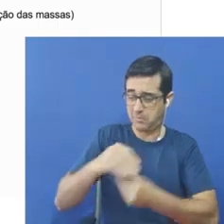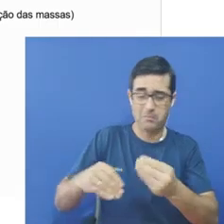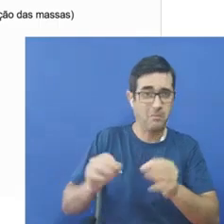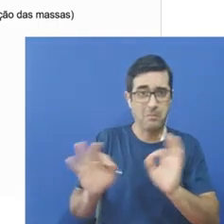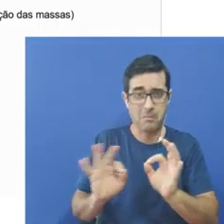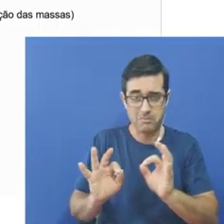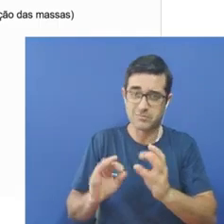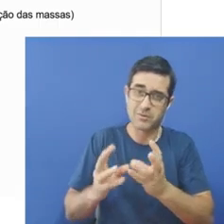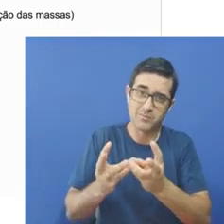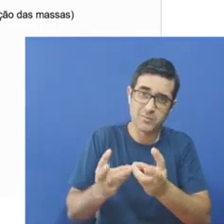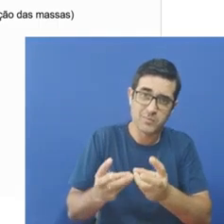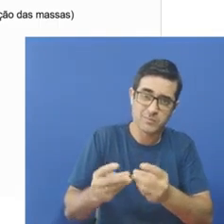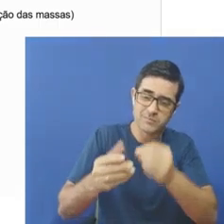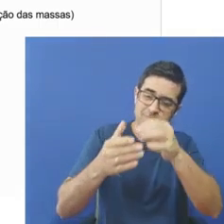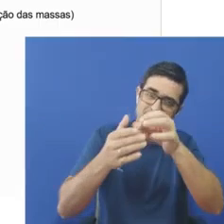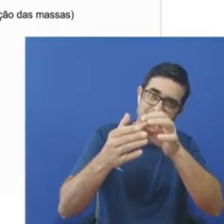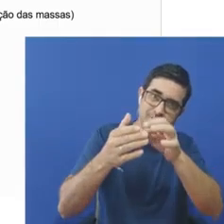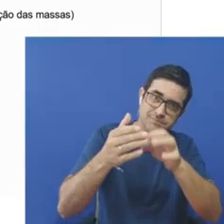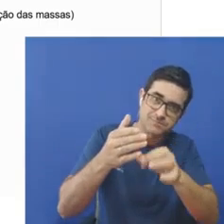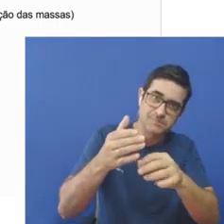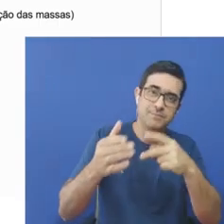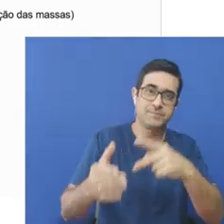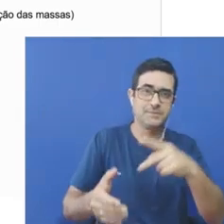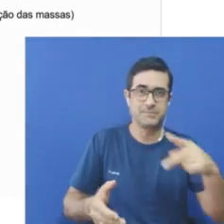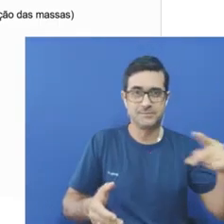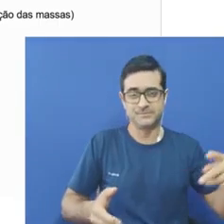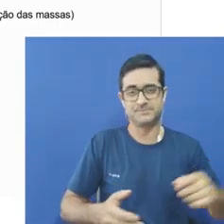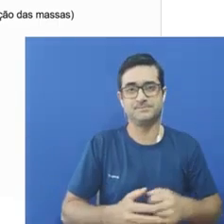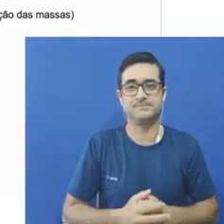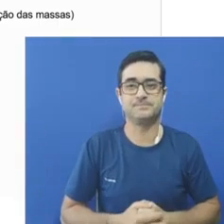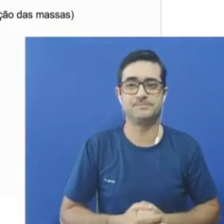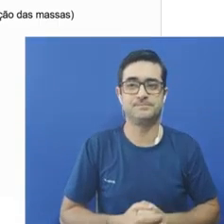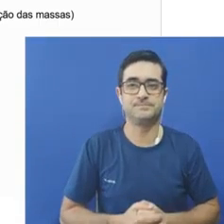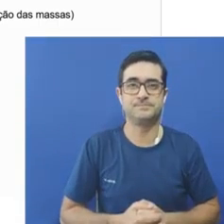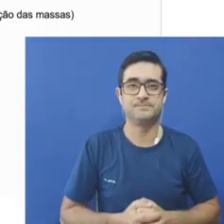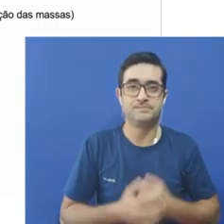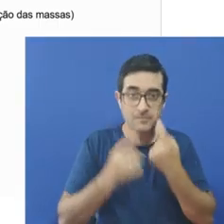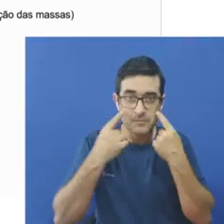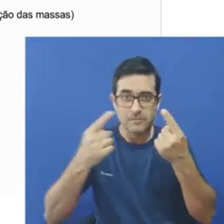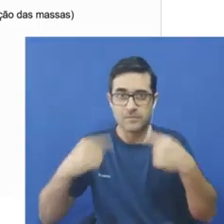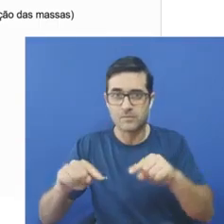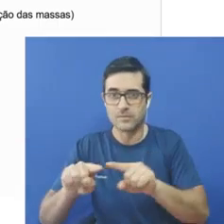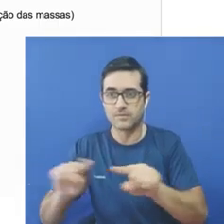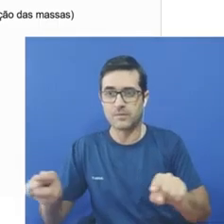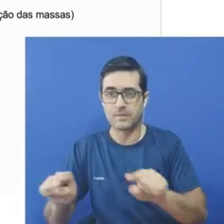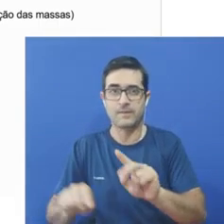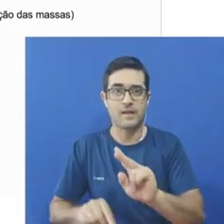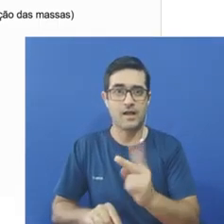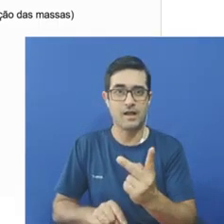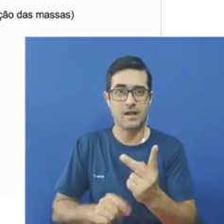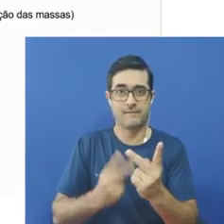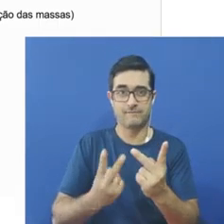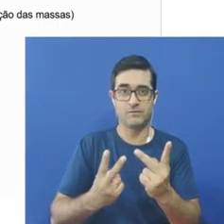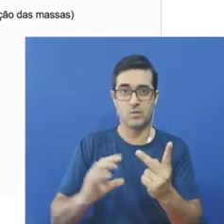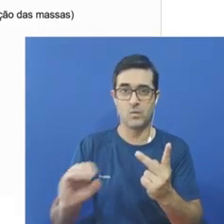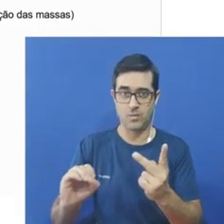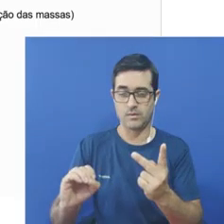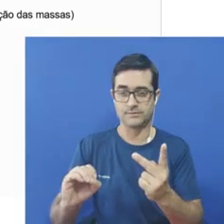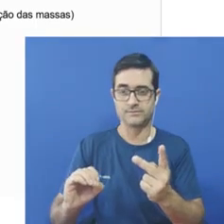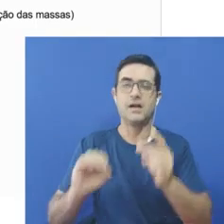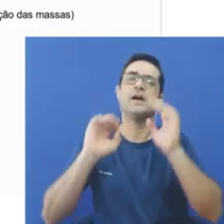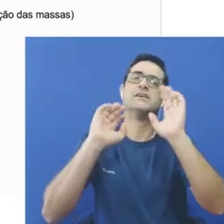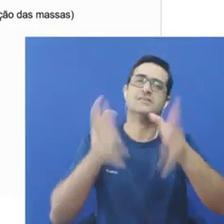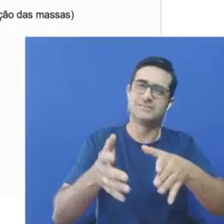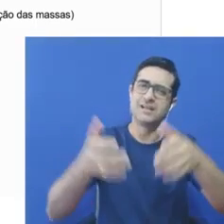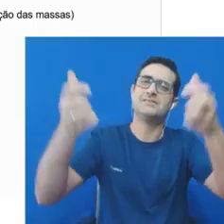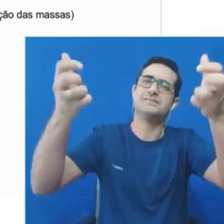eu trago aqui, eu peguei a molécula da água, trago para cá e mostro o que é esses números após cada letra. A gente já viu isso quando a